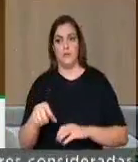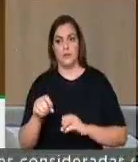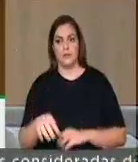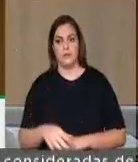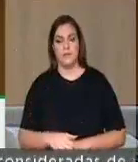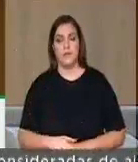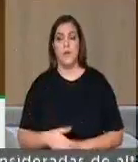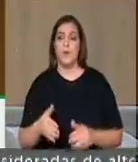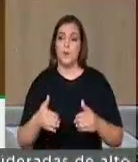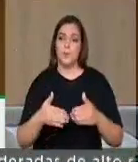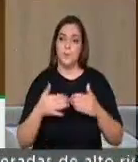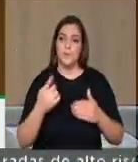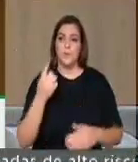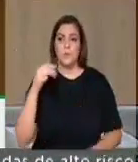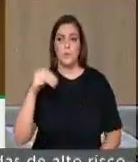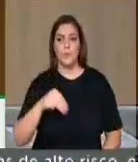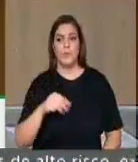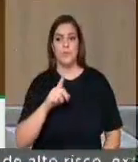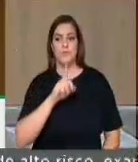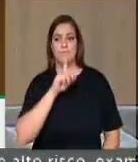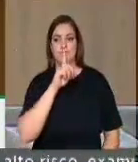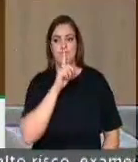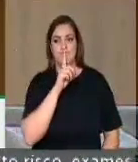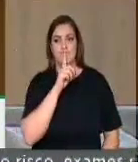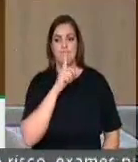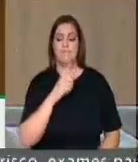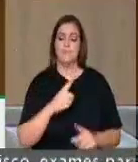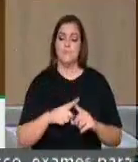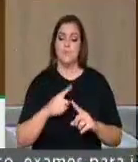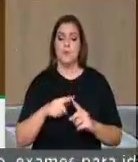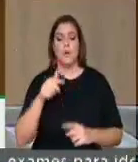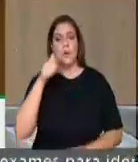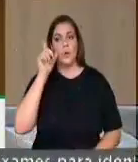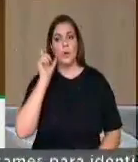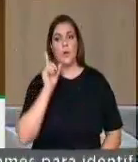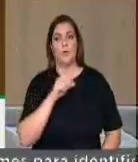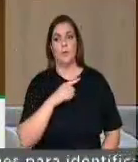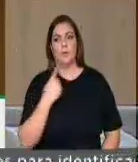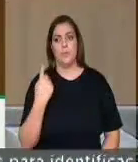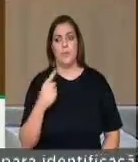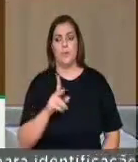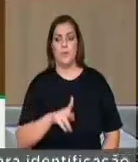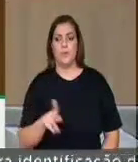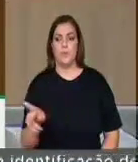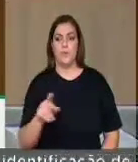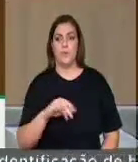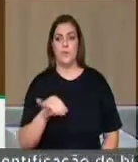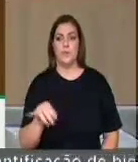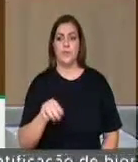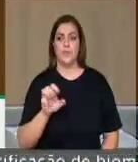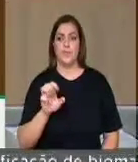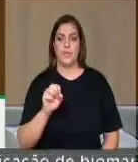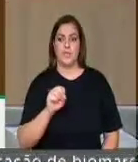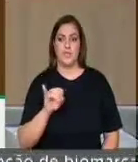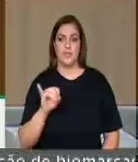silêncio em homenagem à professora Jéssica Morgana, que faleceu ontem na cidade de Montes Claros, na Santa Casa,